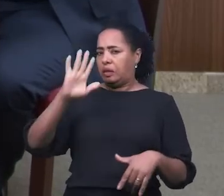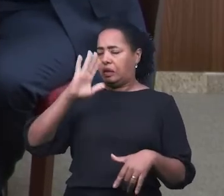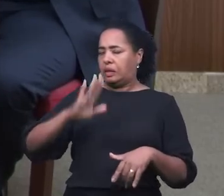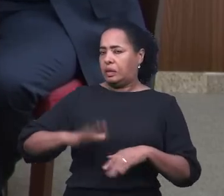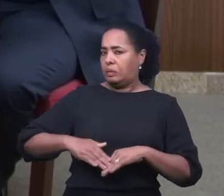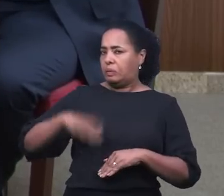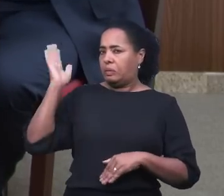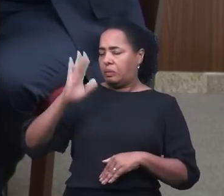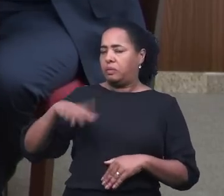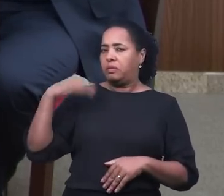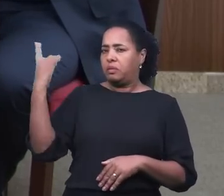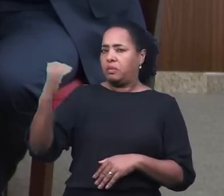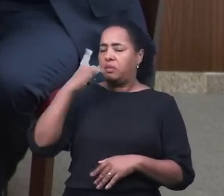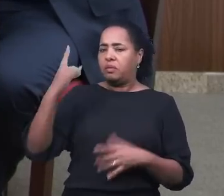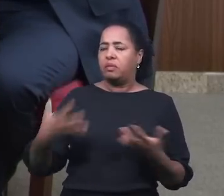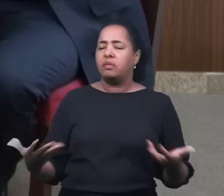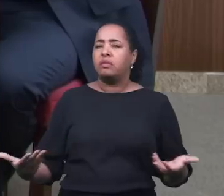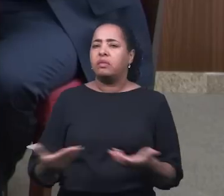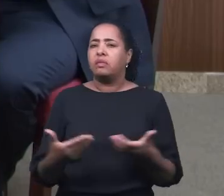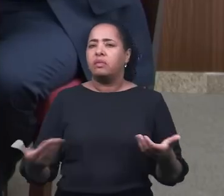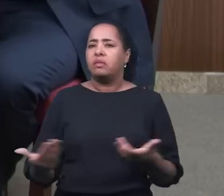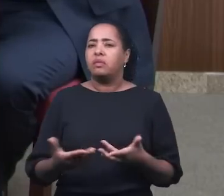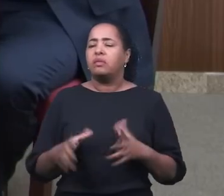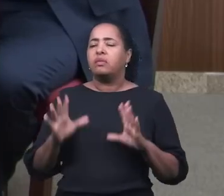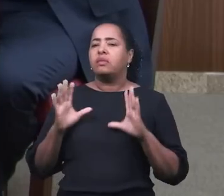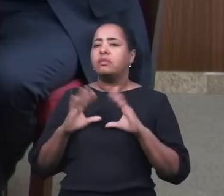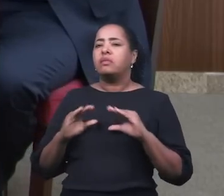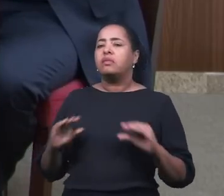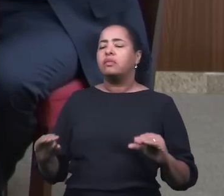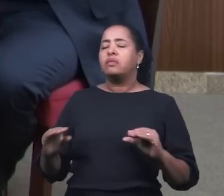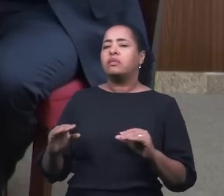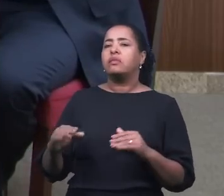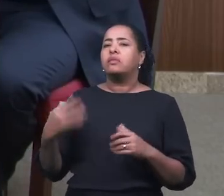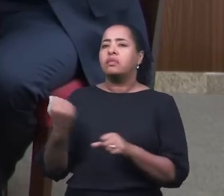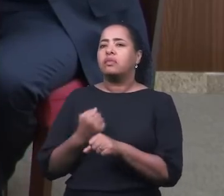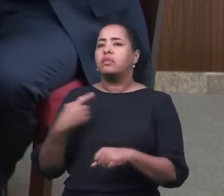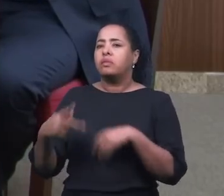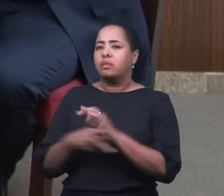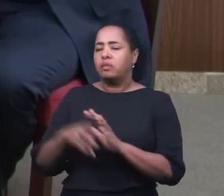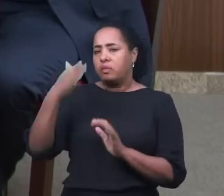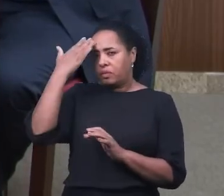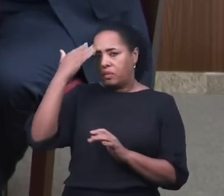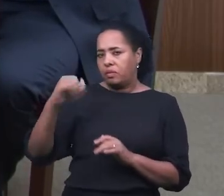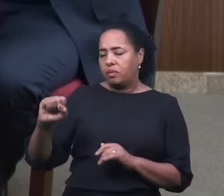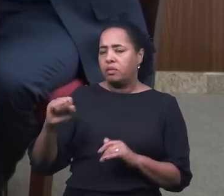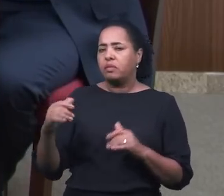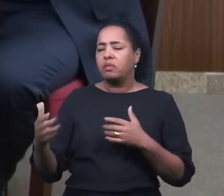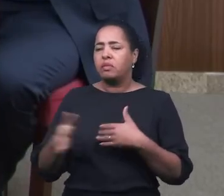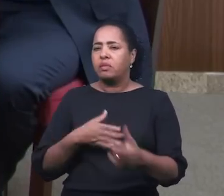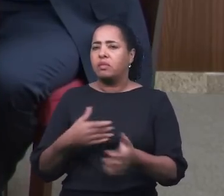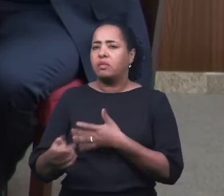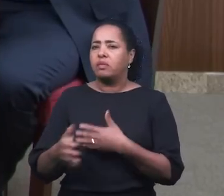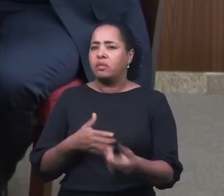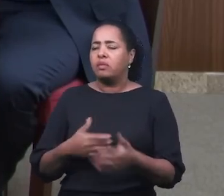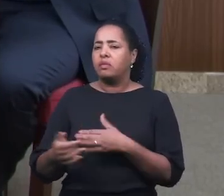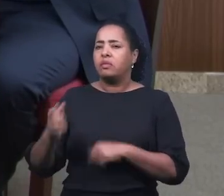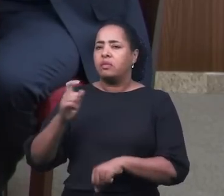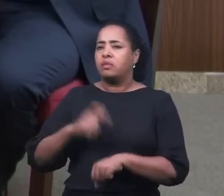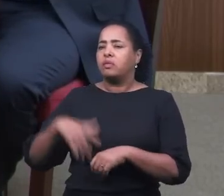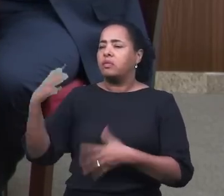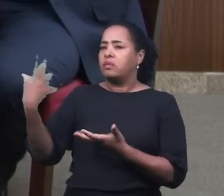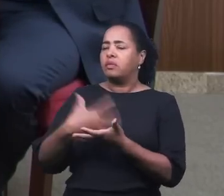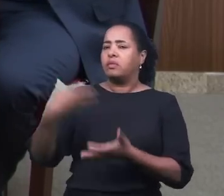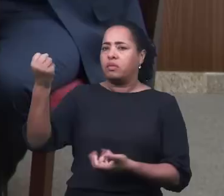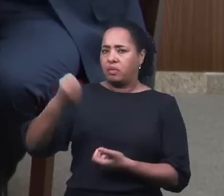né, nessa obra, e agora a plenitude da obra de Salomão, onde a qualquer momento nós